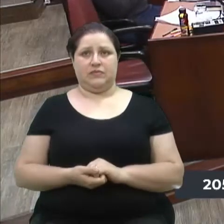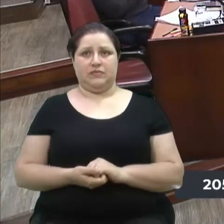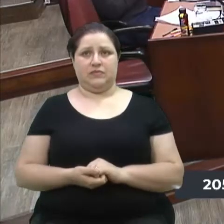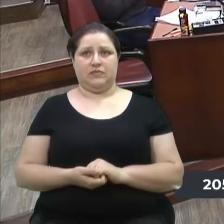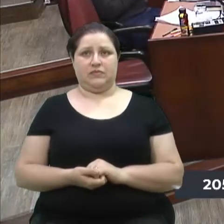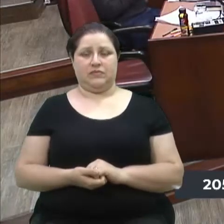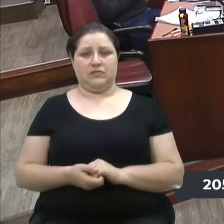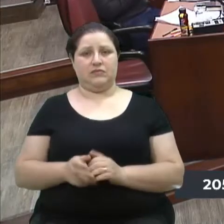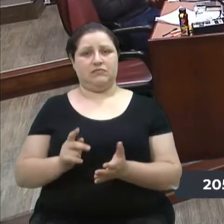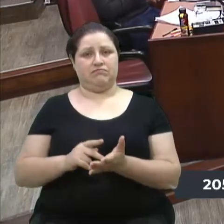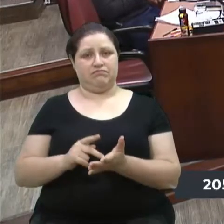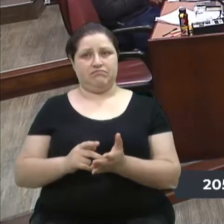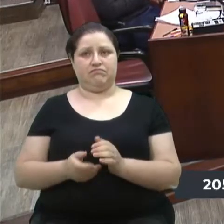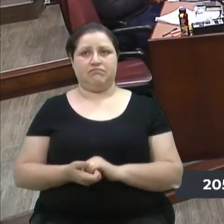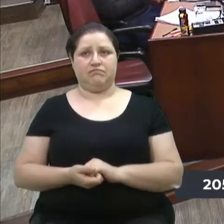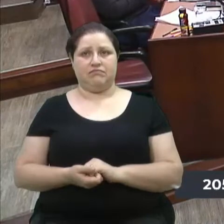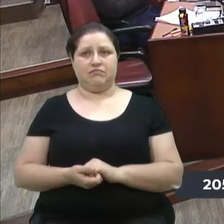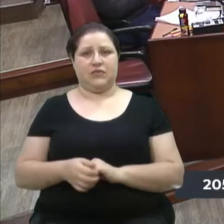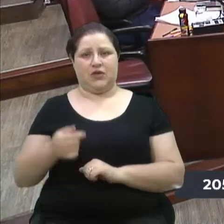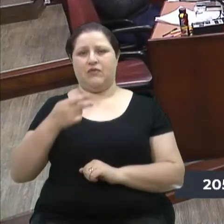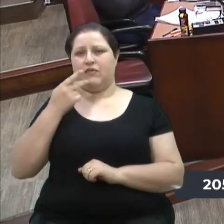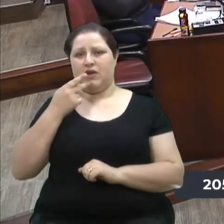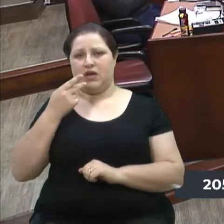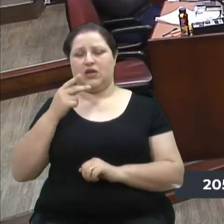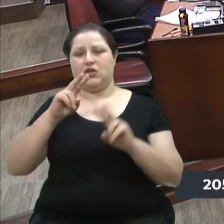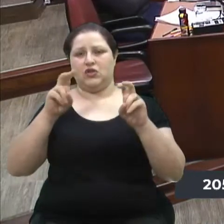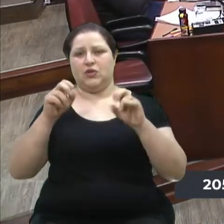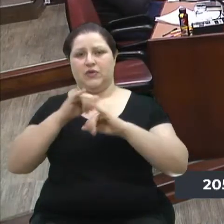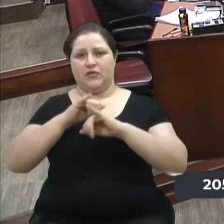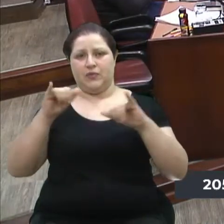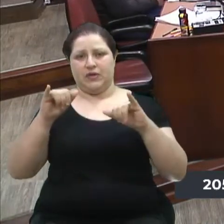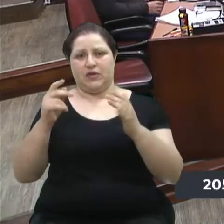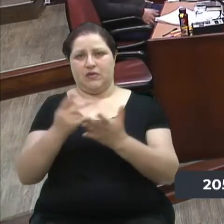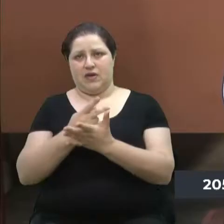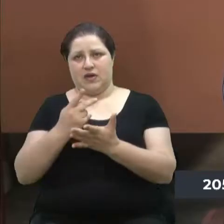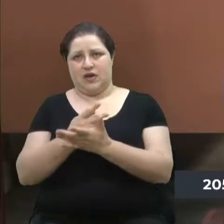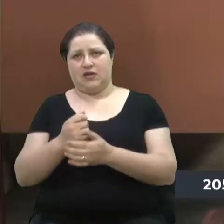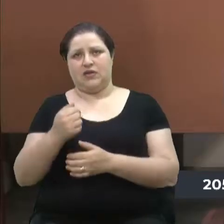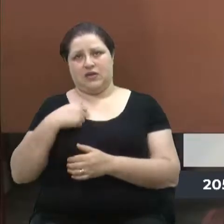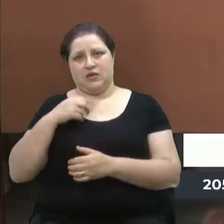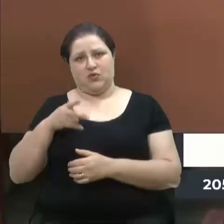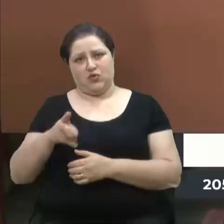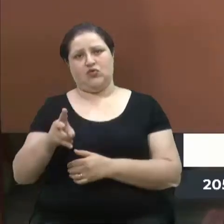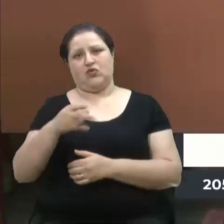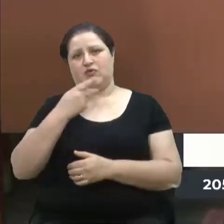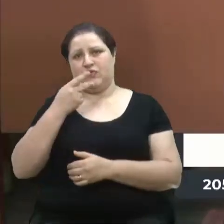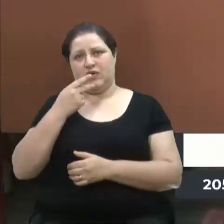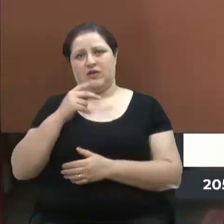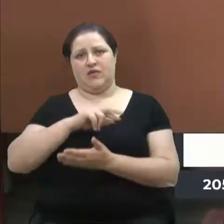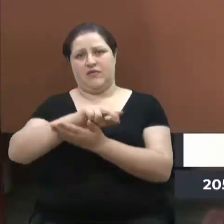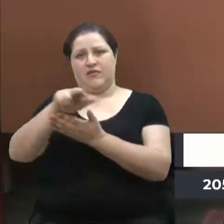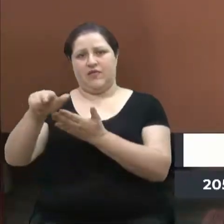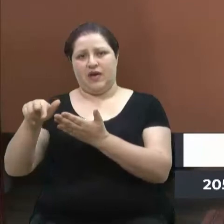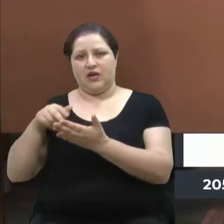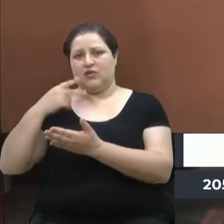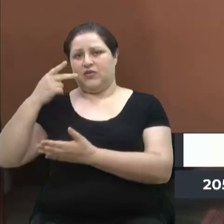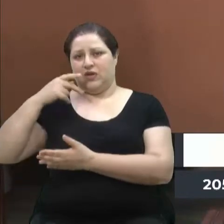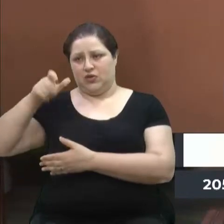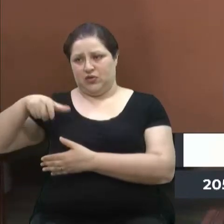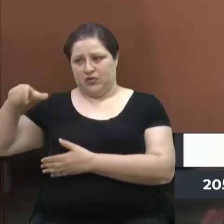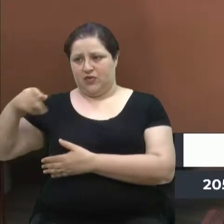e na verdade quando eu disse que a informação foi errada eu mantenho a posição vários vereadores aqui